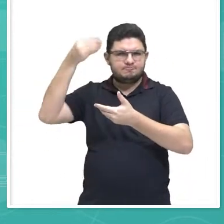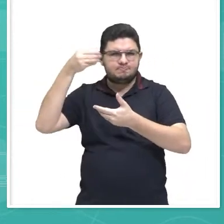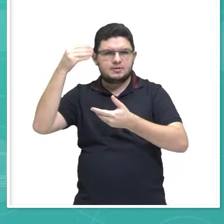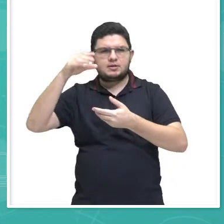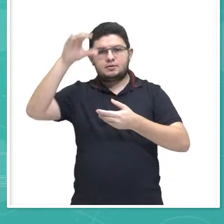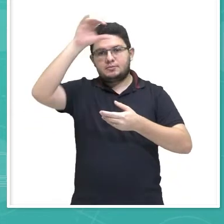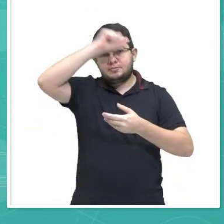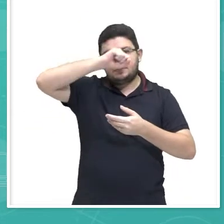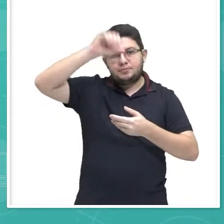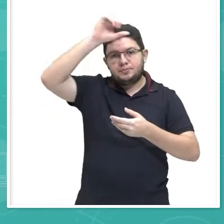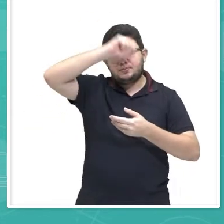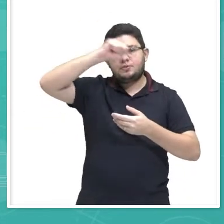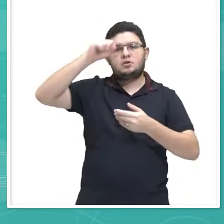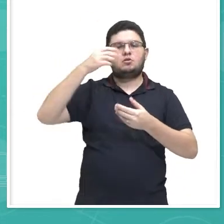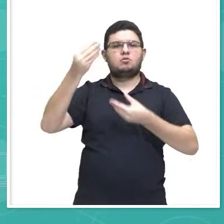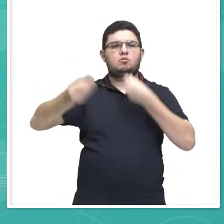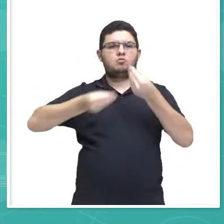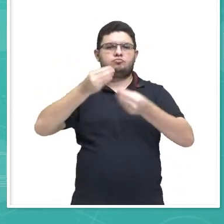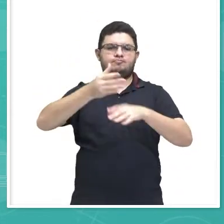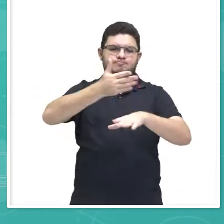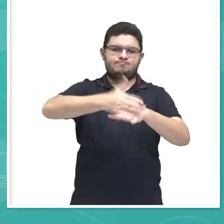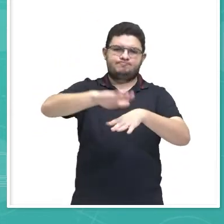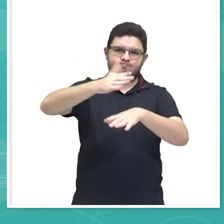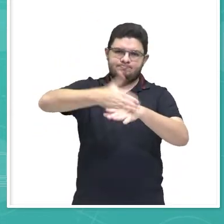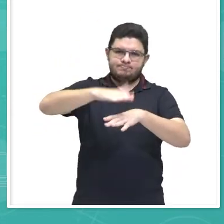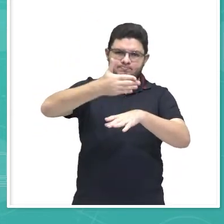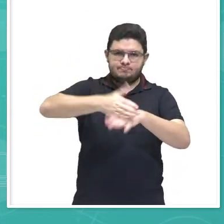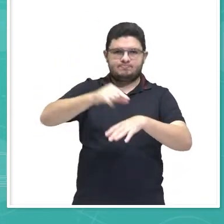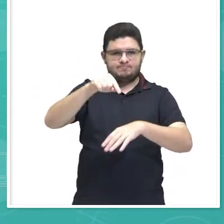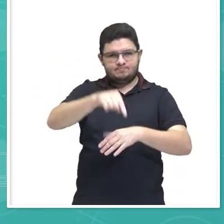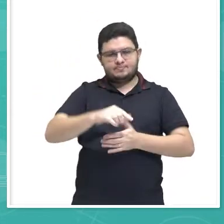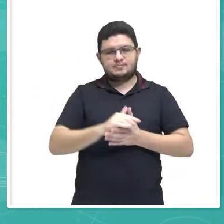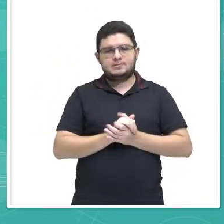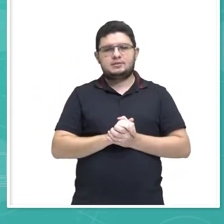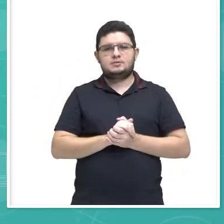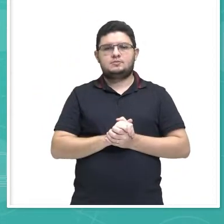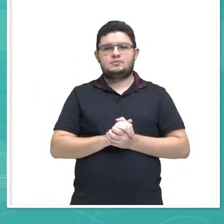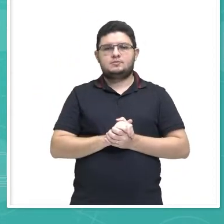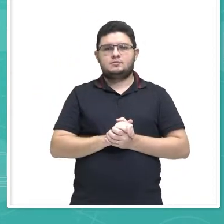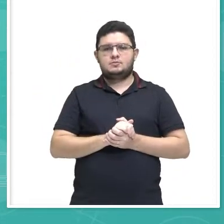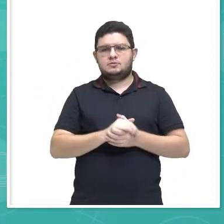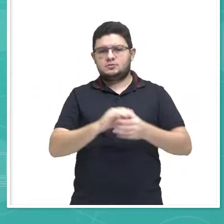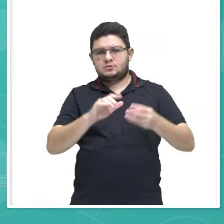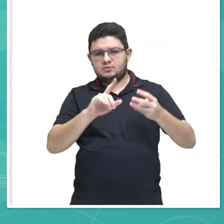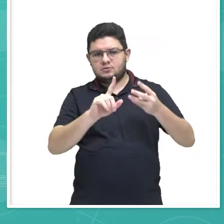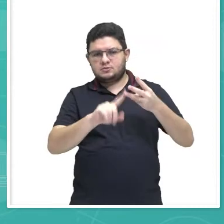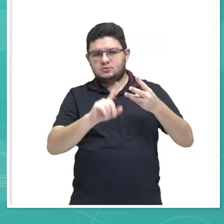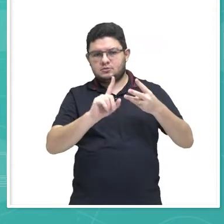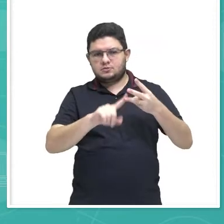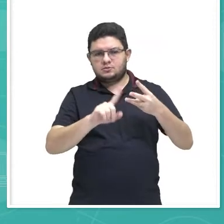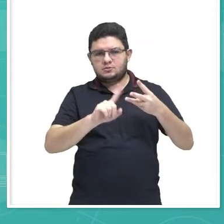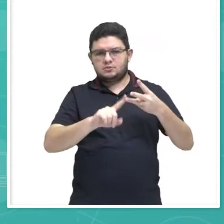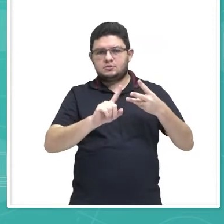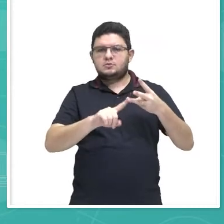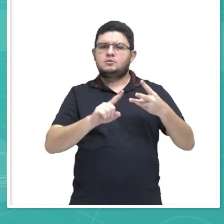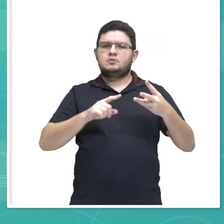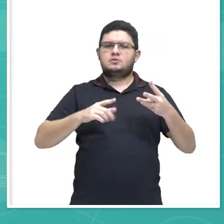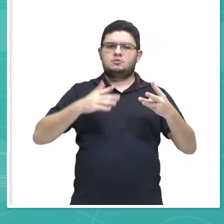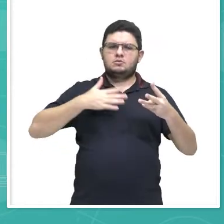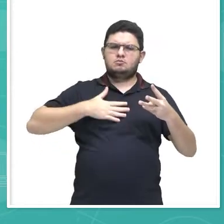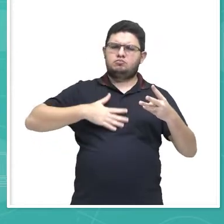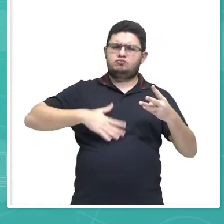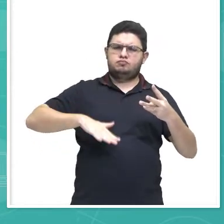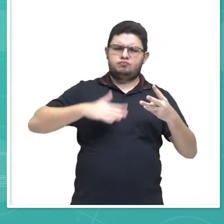sabedoria, através do treino. E, por último, o princípio da suavidade, ou seja, o melhor uso